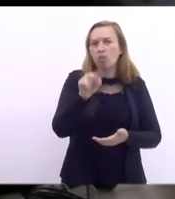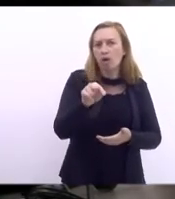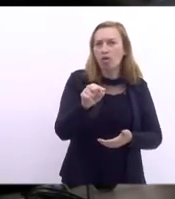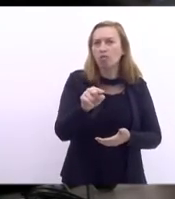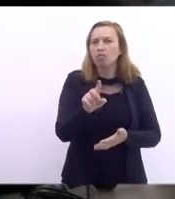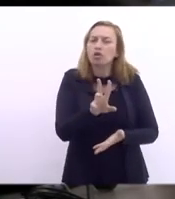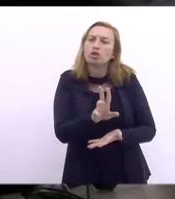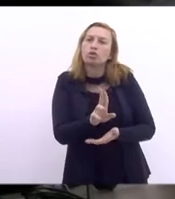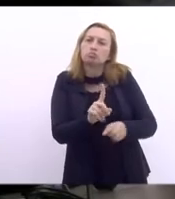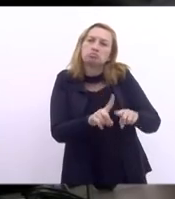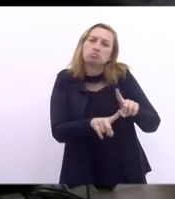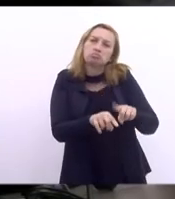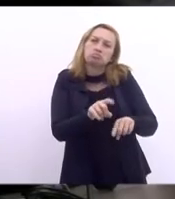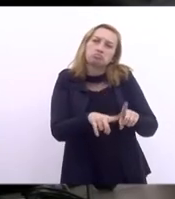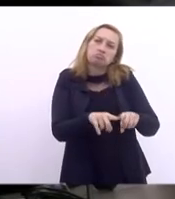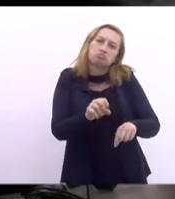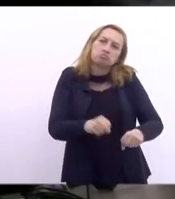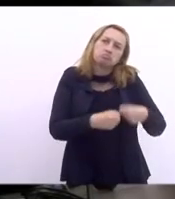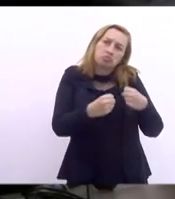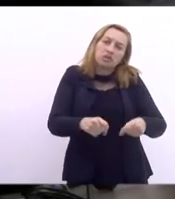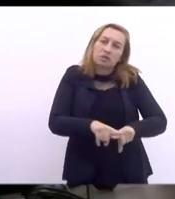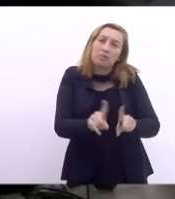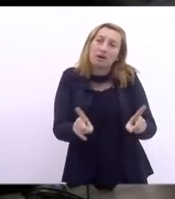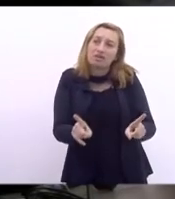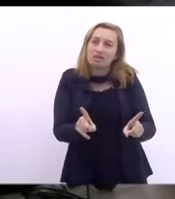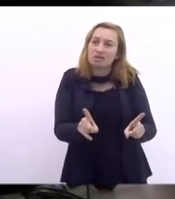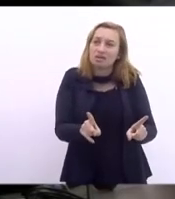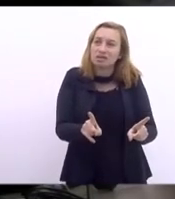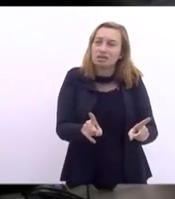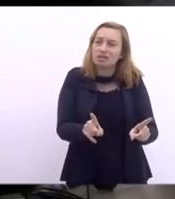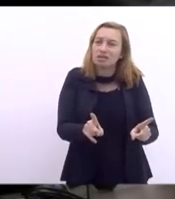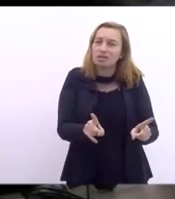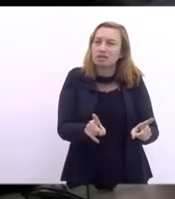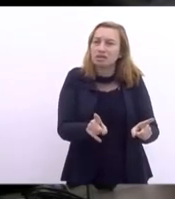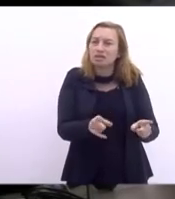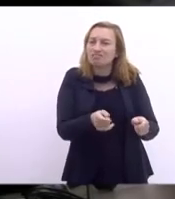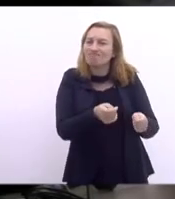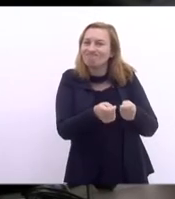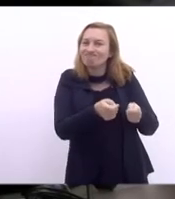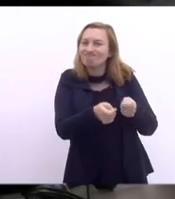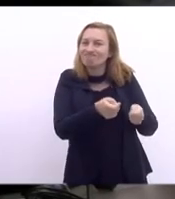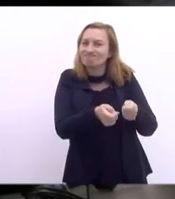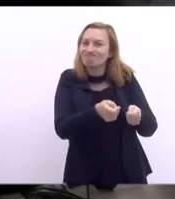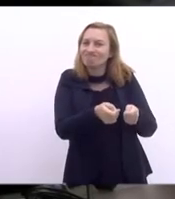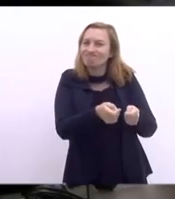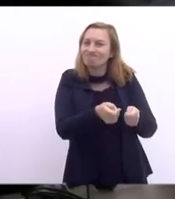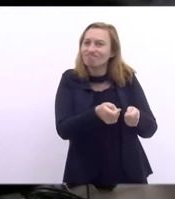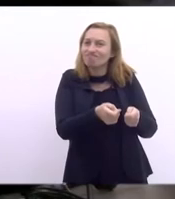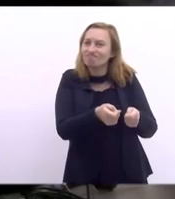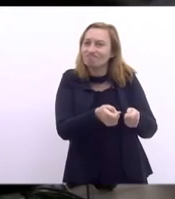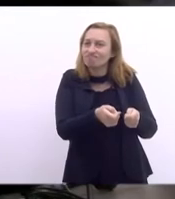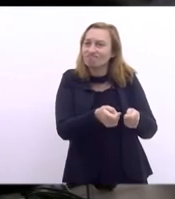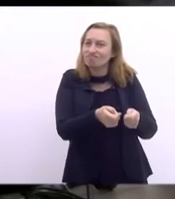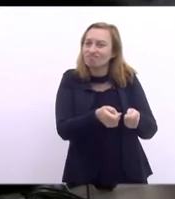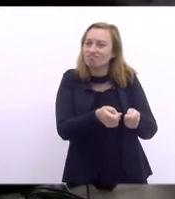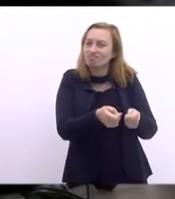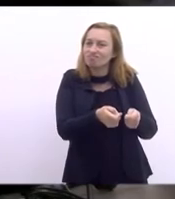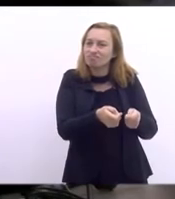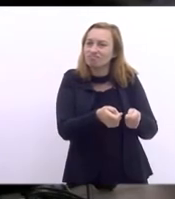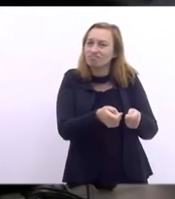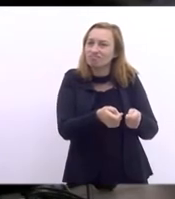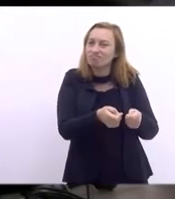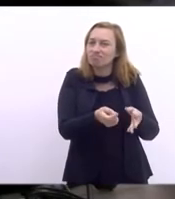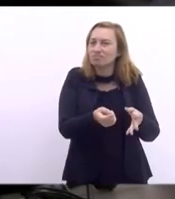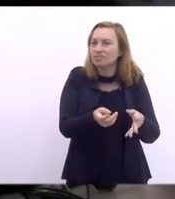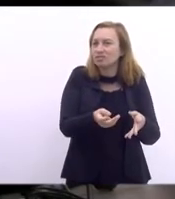um instrumento potente mas ele enterro de controle e não é não é o